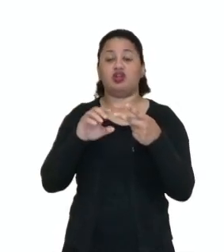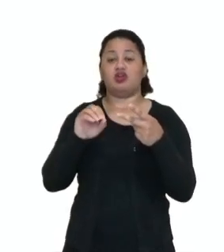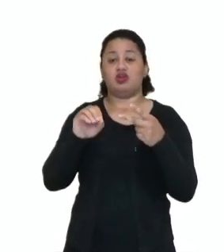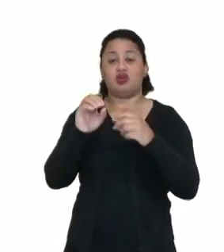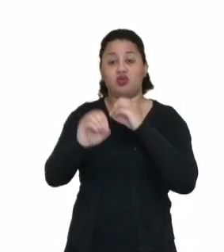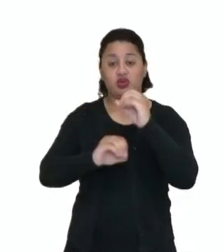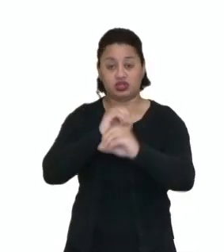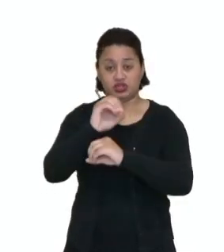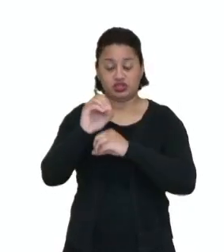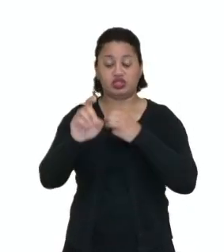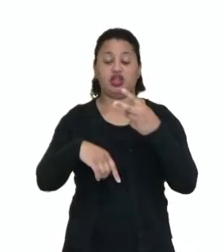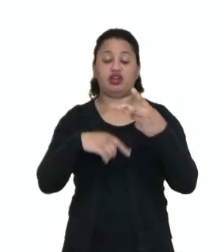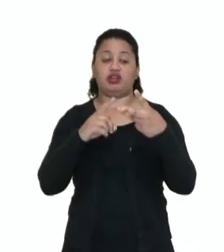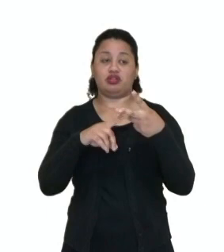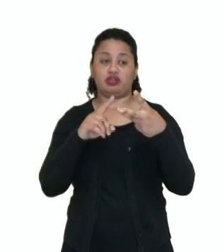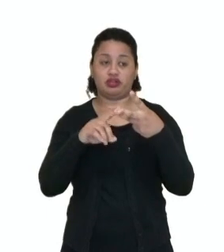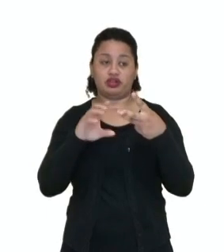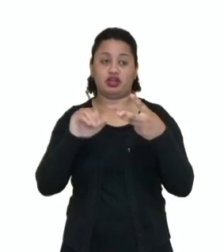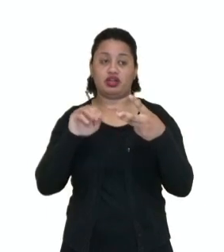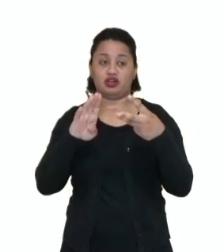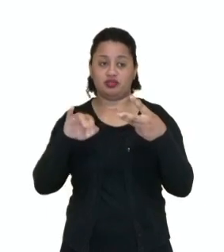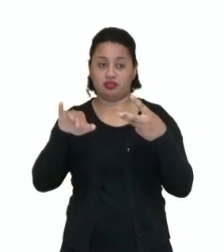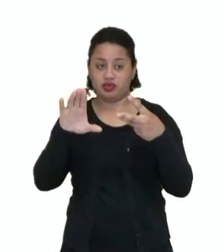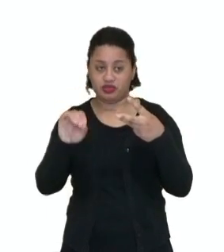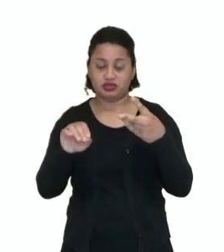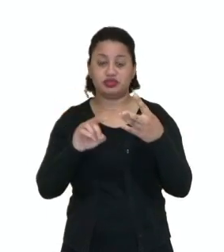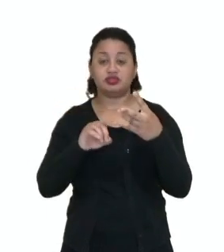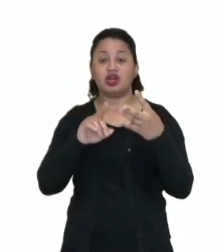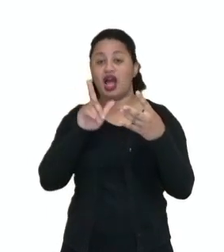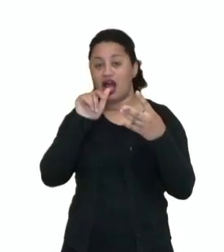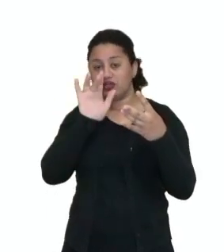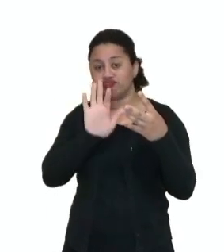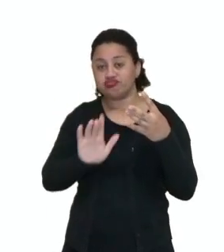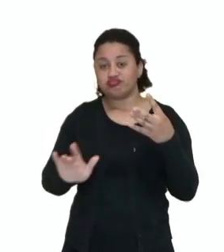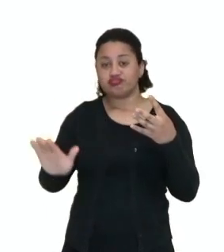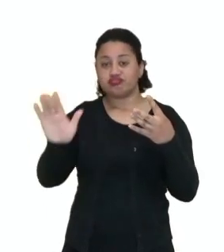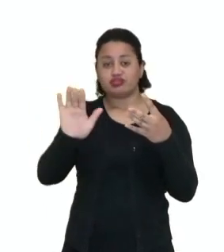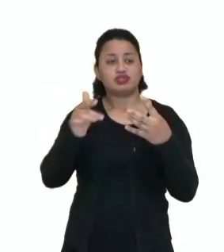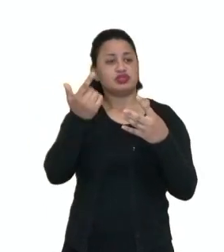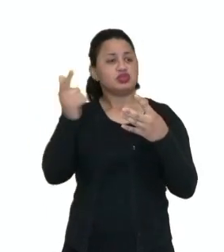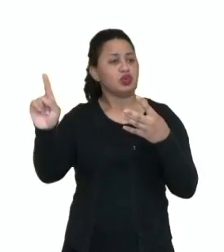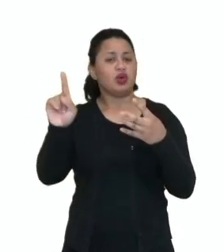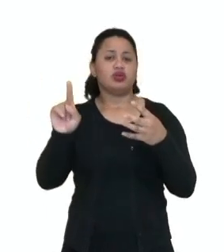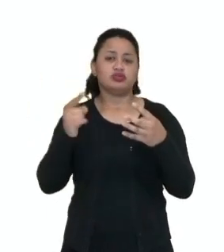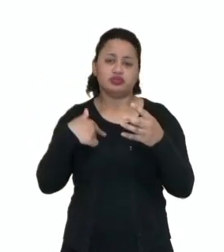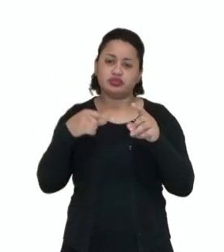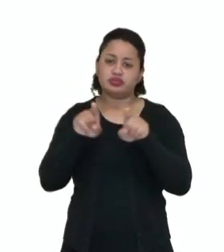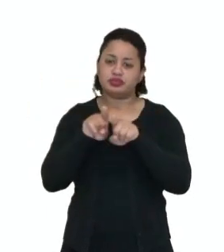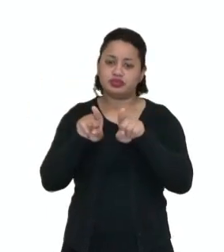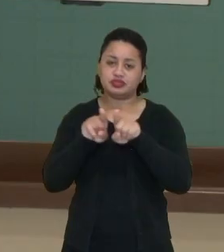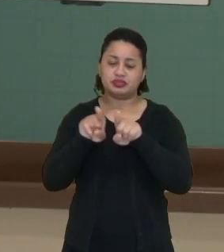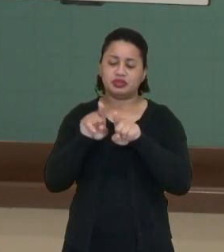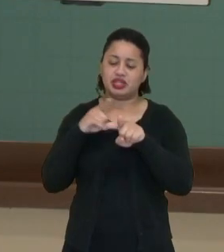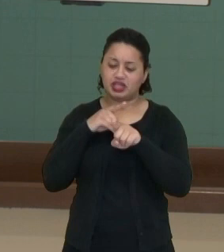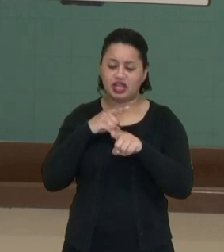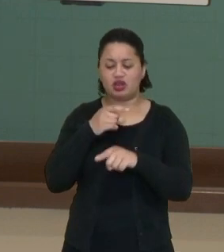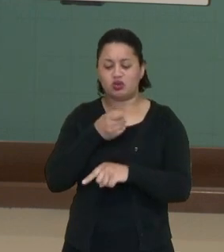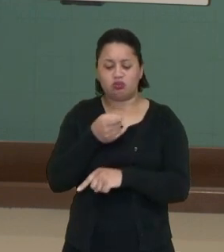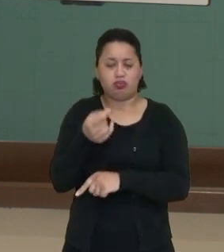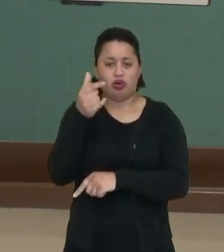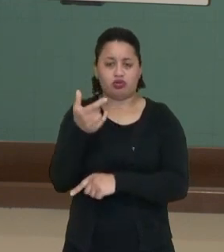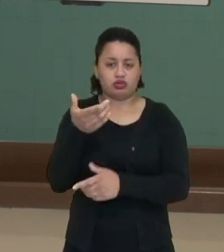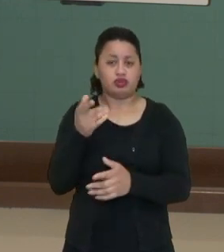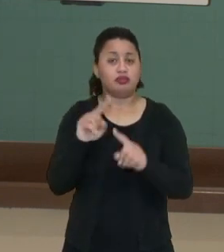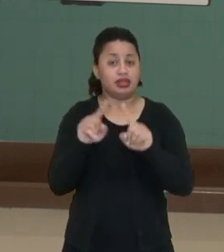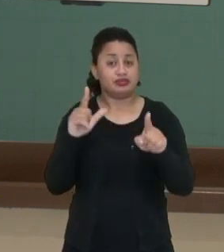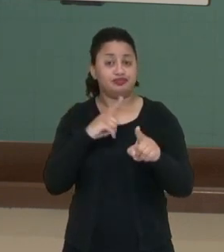gás oxigênio, o gás carbônico, vapor de água e outros gases que estão em menor quantidade.